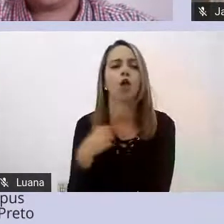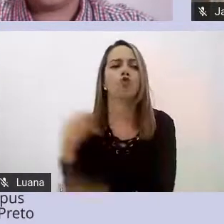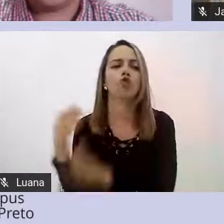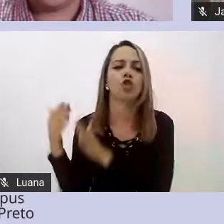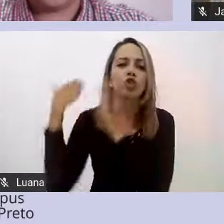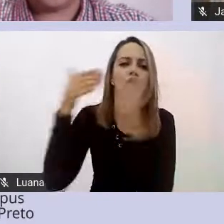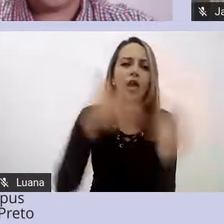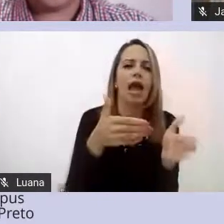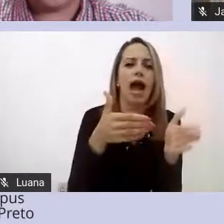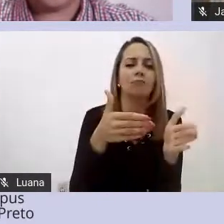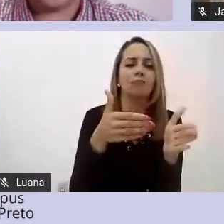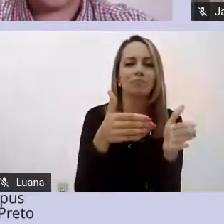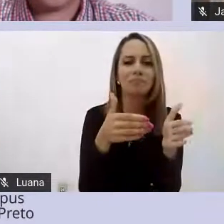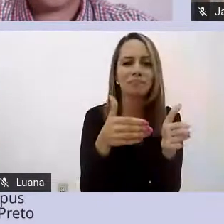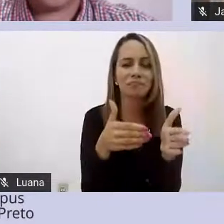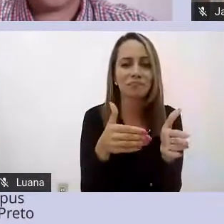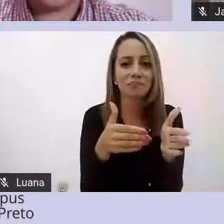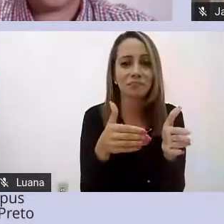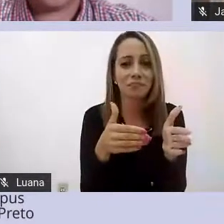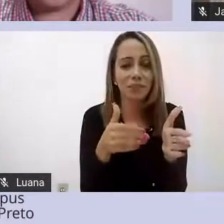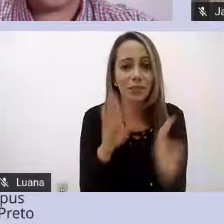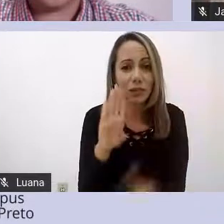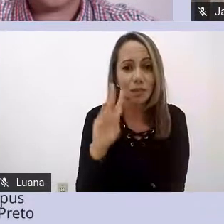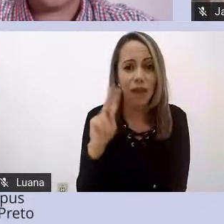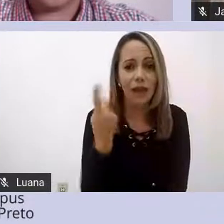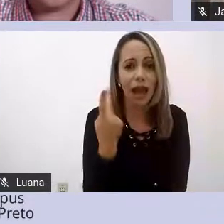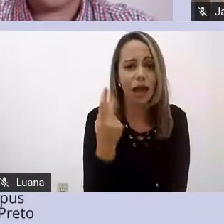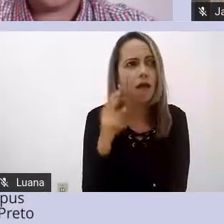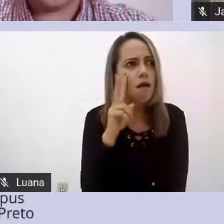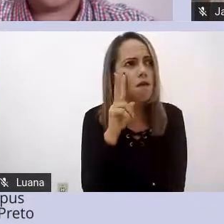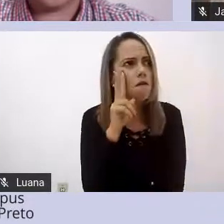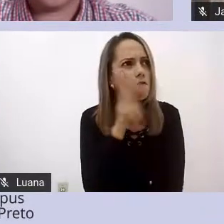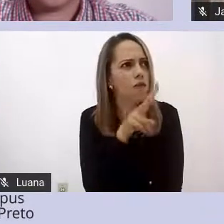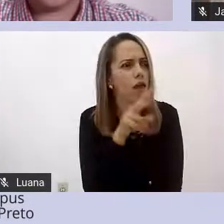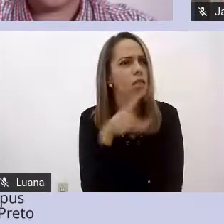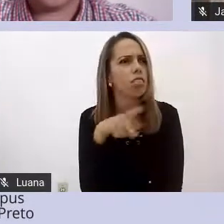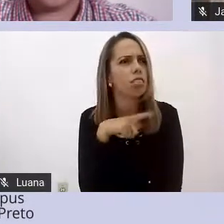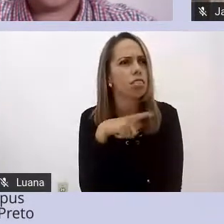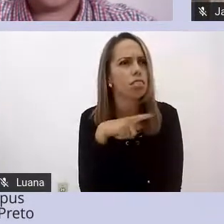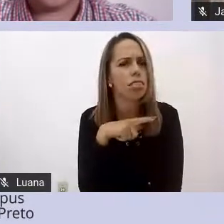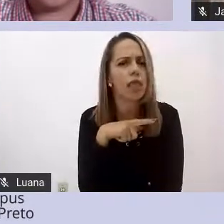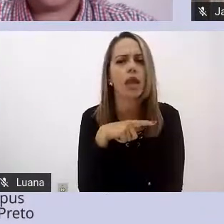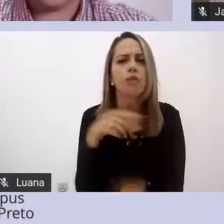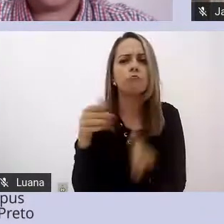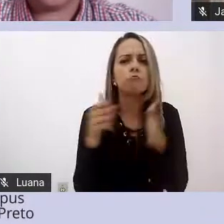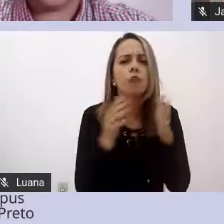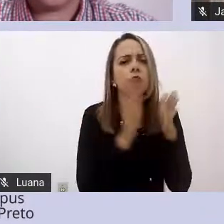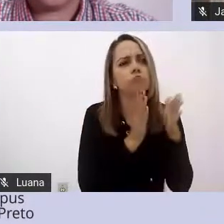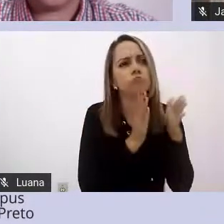produtos exóticos. E eu encontrar lá o quê? Carambola, jabuticaba, araça,